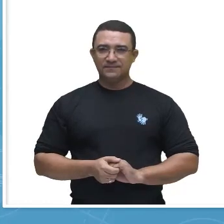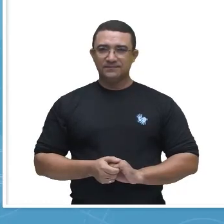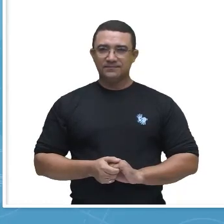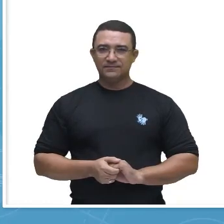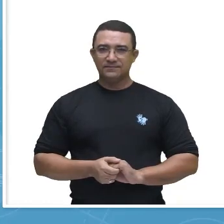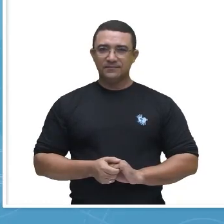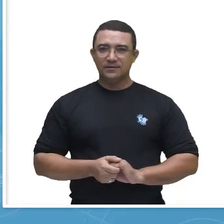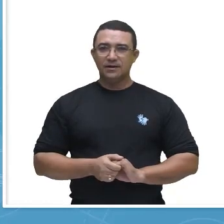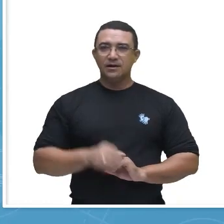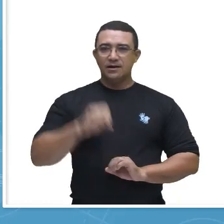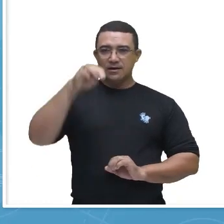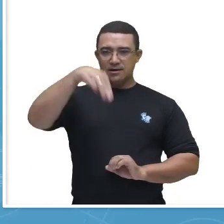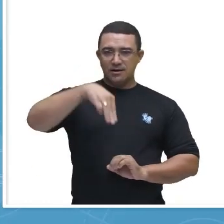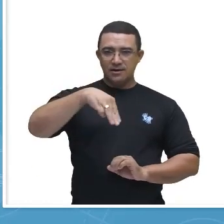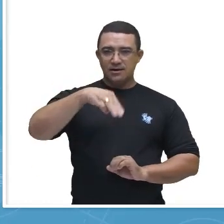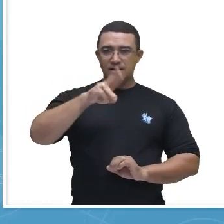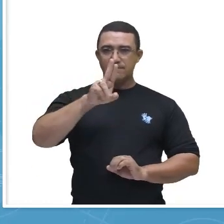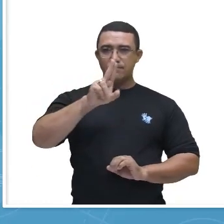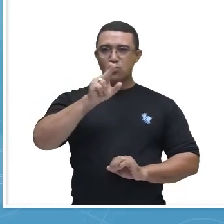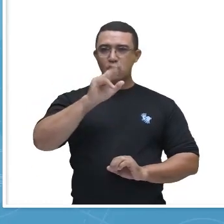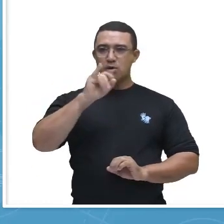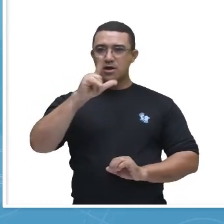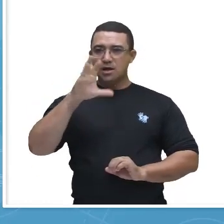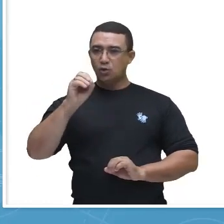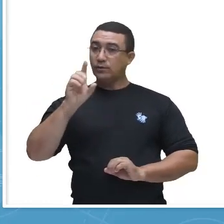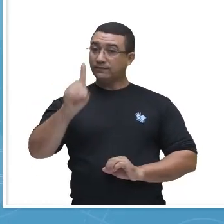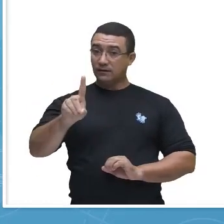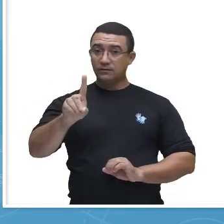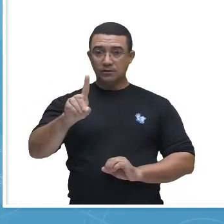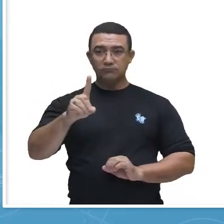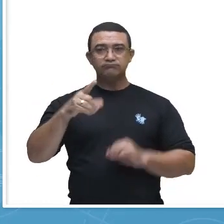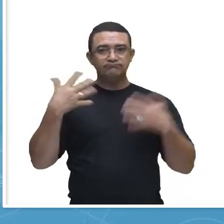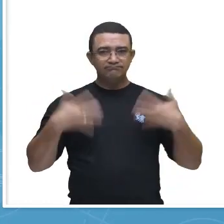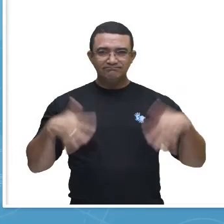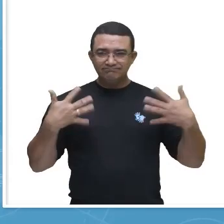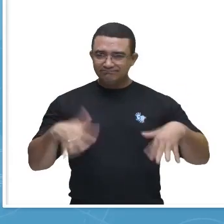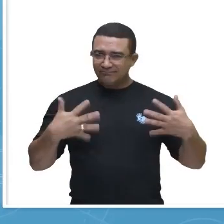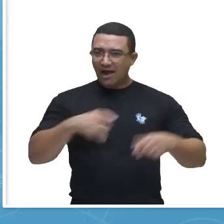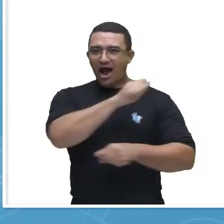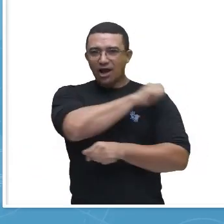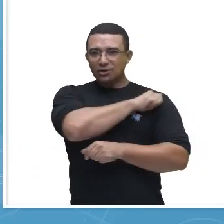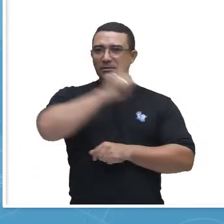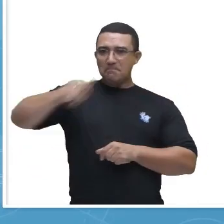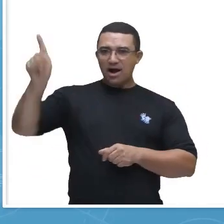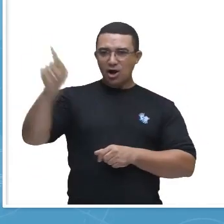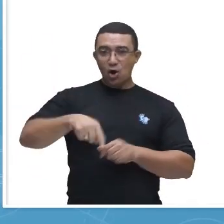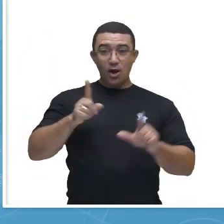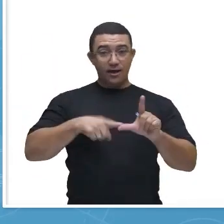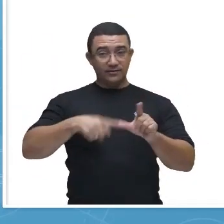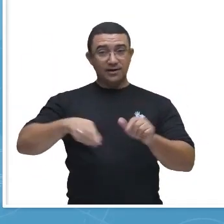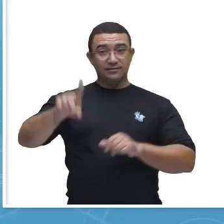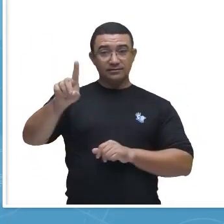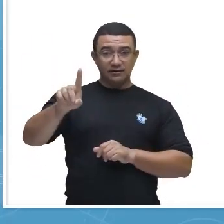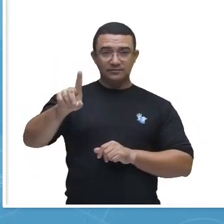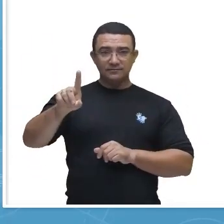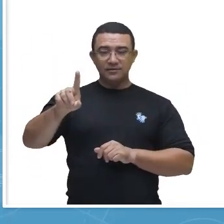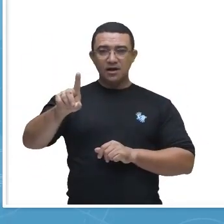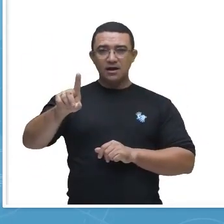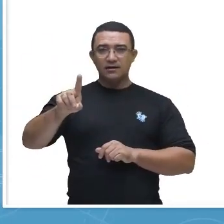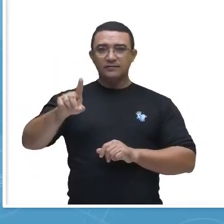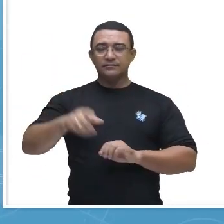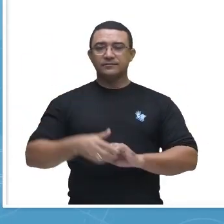O Murilo colocou a letra D, né? Grande parte ali dos alunos marcou aí a letra D, né? Nem sempre a gente